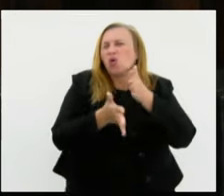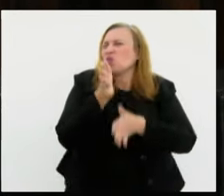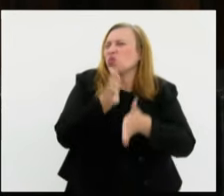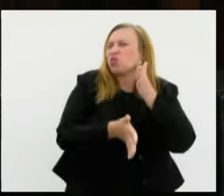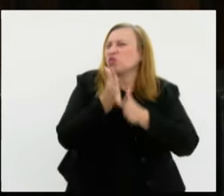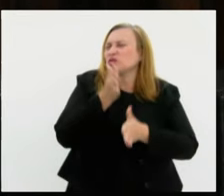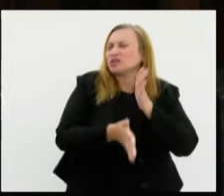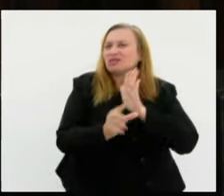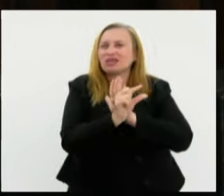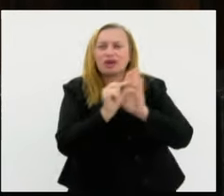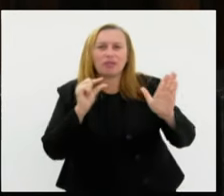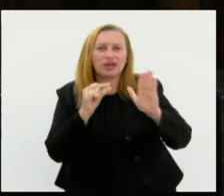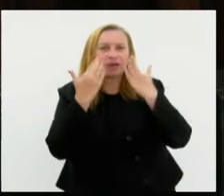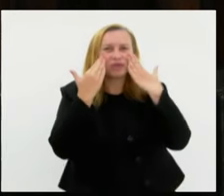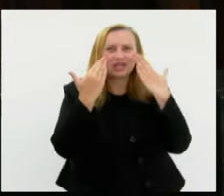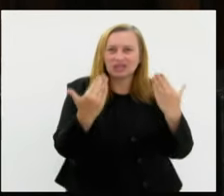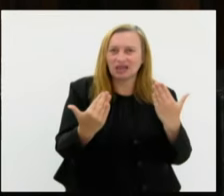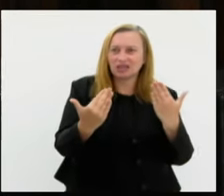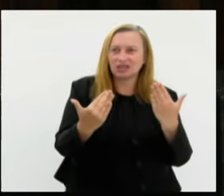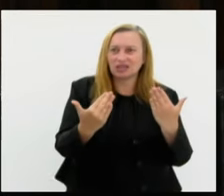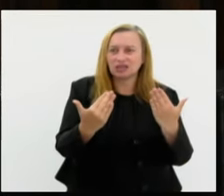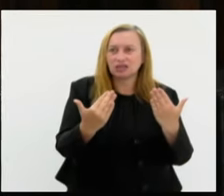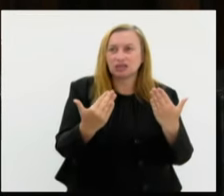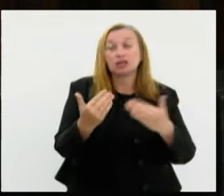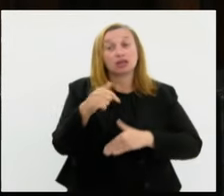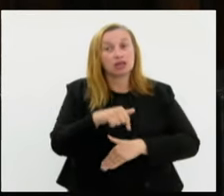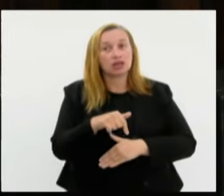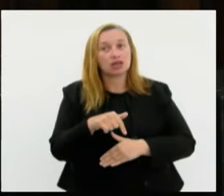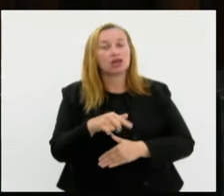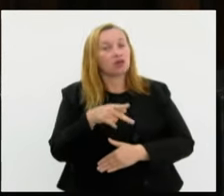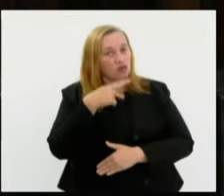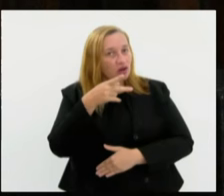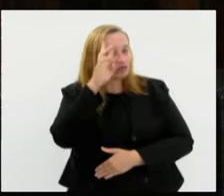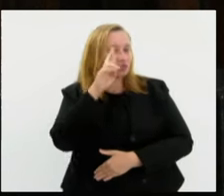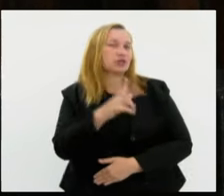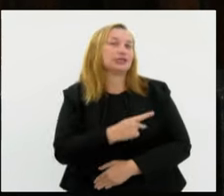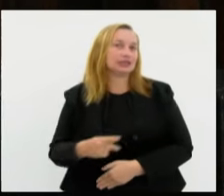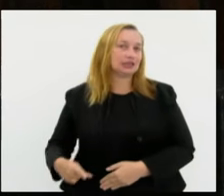da emenda que foi apresentada, e aqui eu me permito falar, presidente.